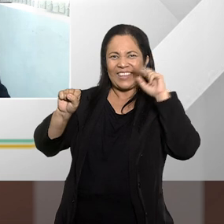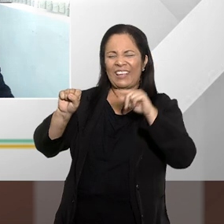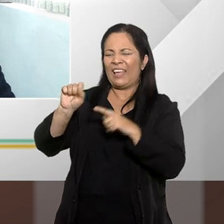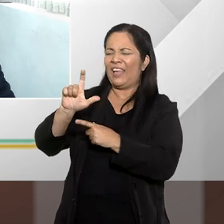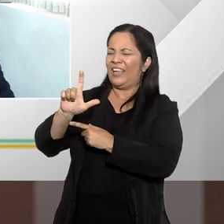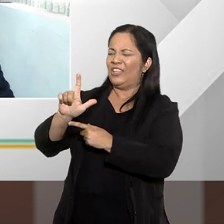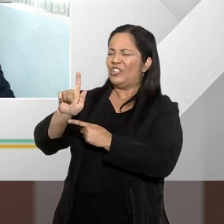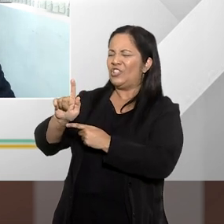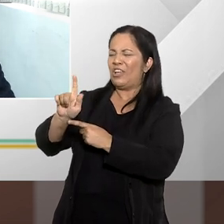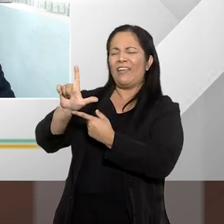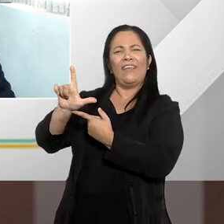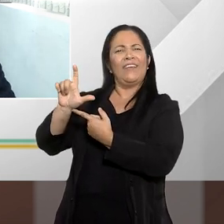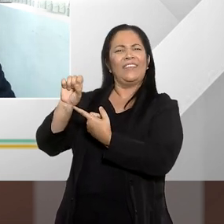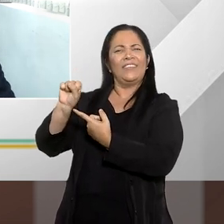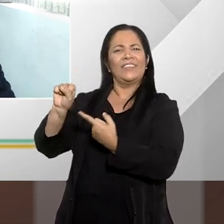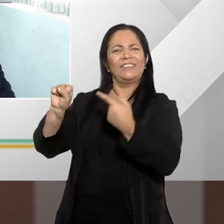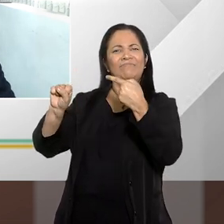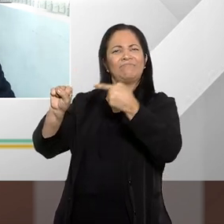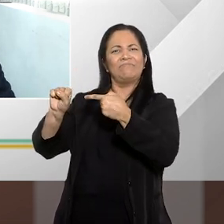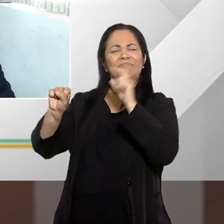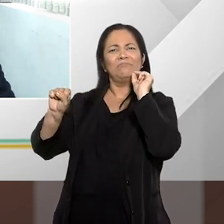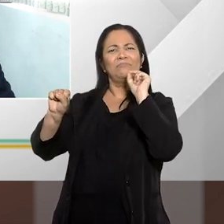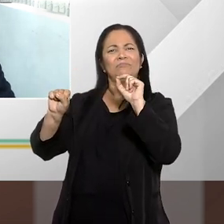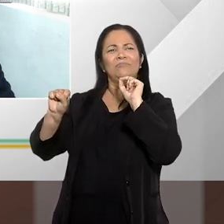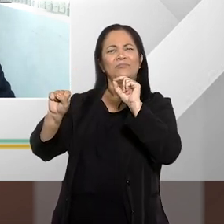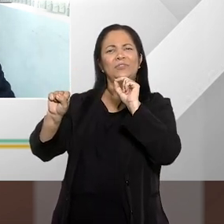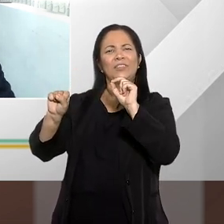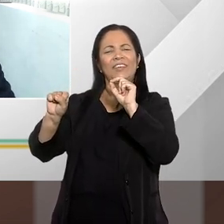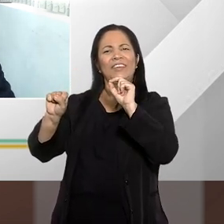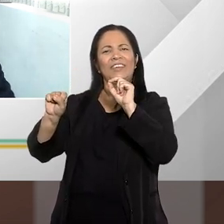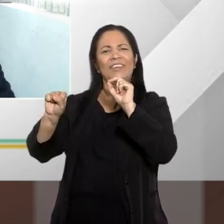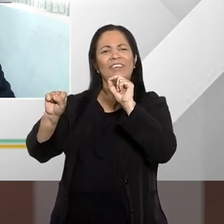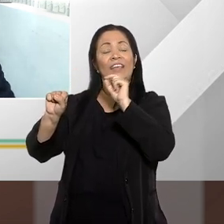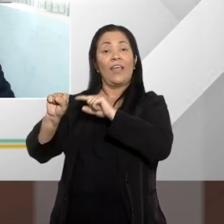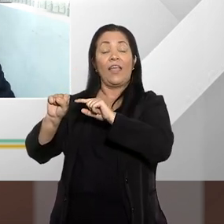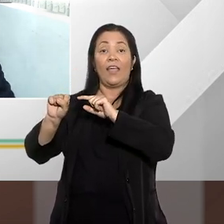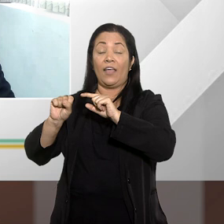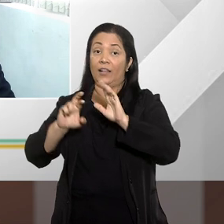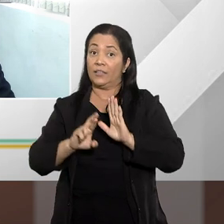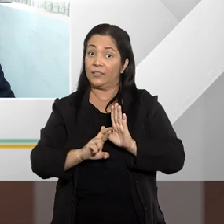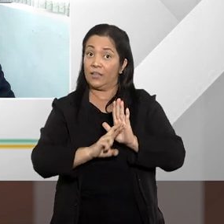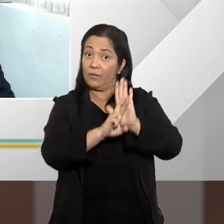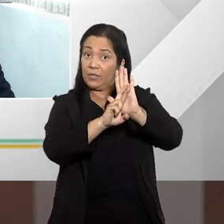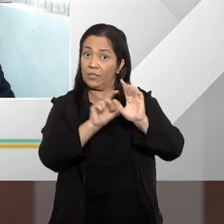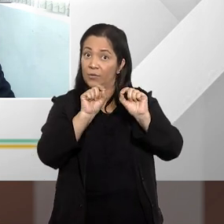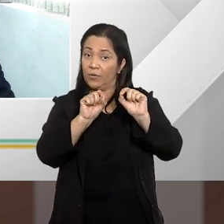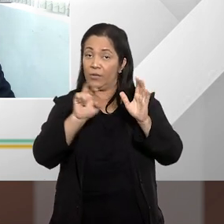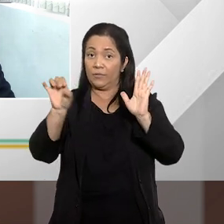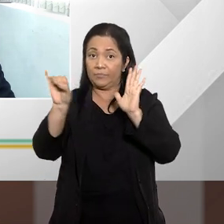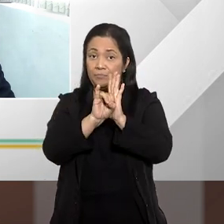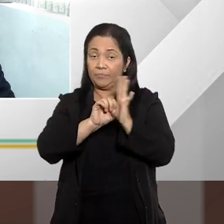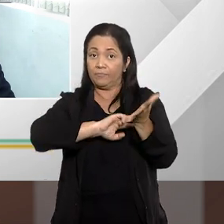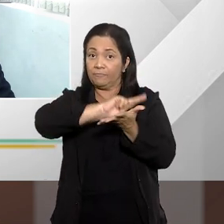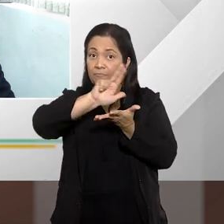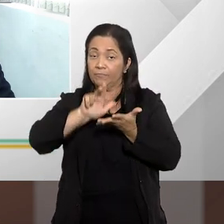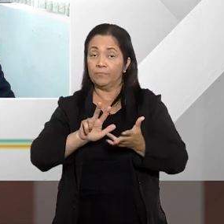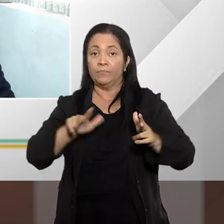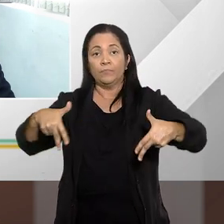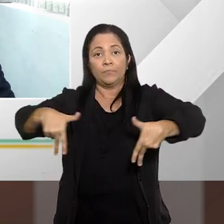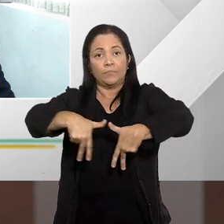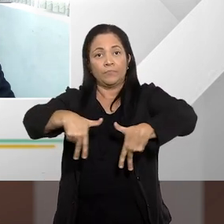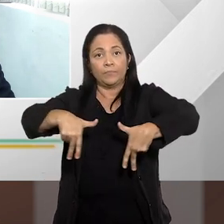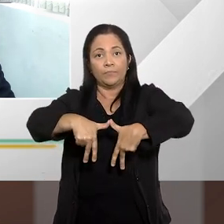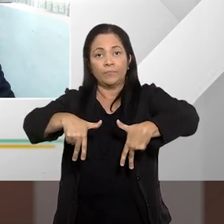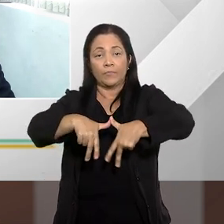letras, até chegarem aí ao público LGBTQIA+, elas representam as diferentes identidades de gênero e